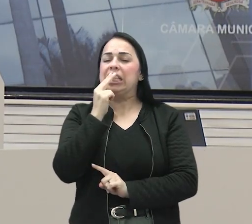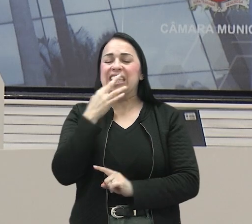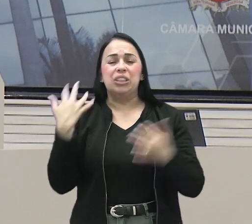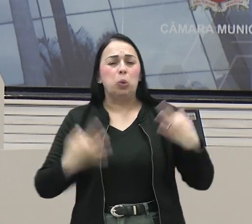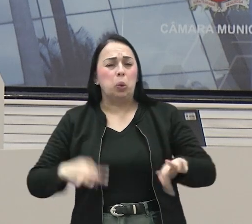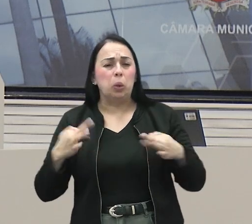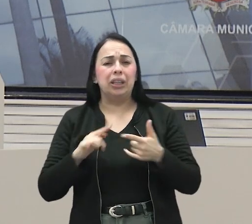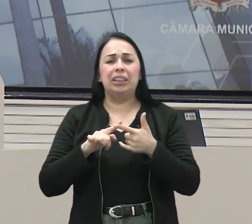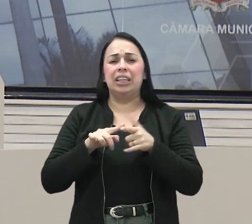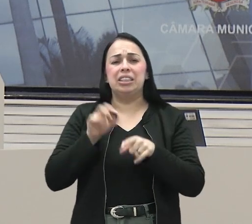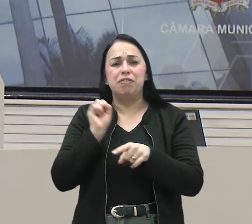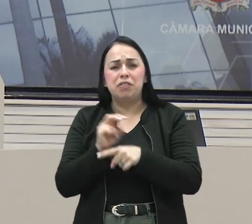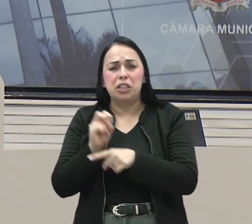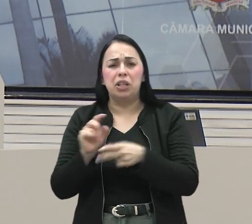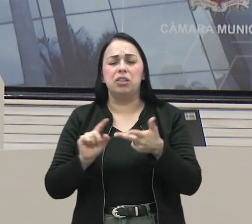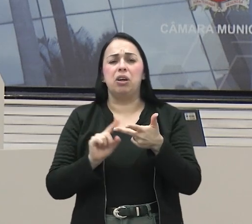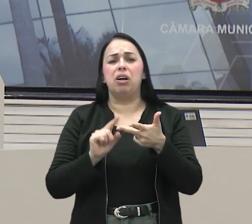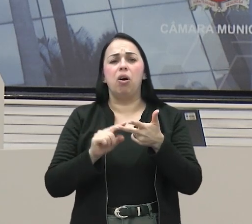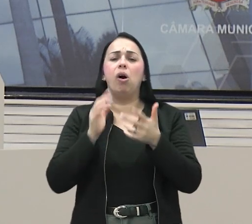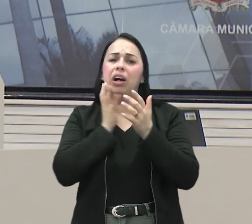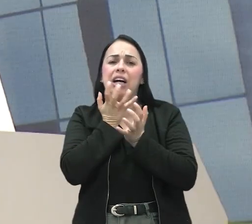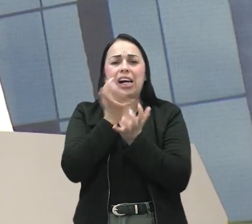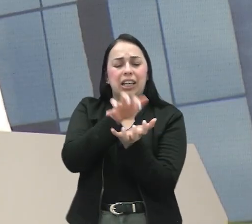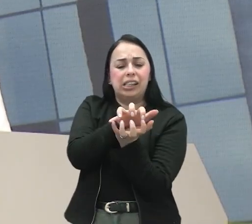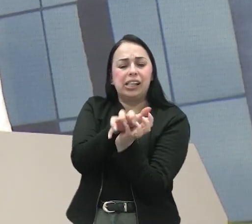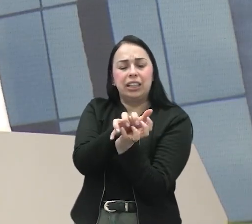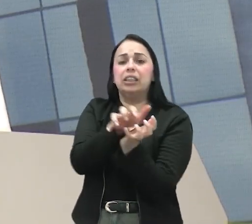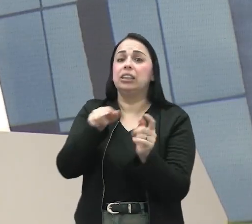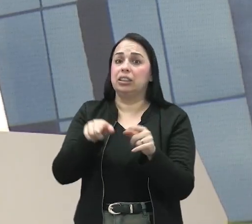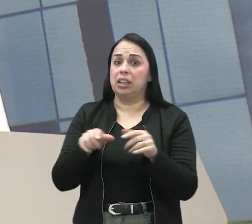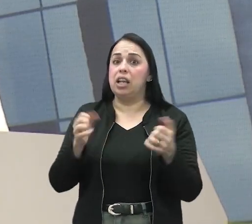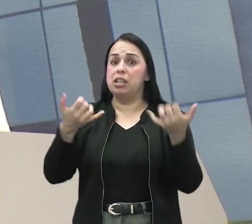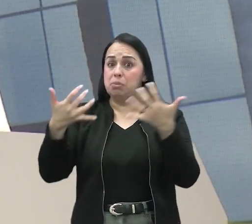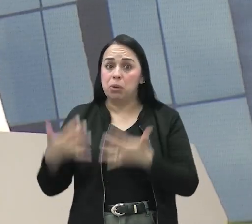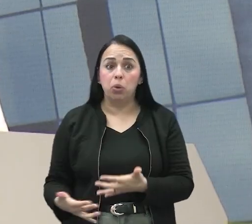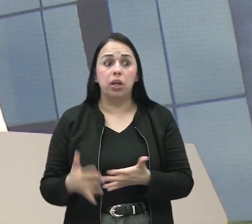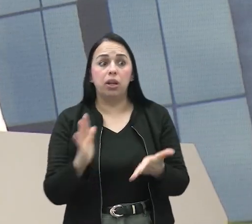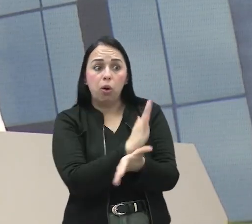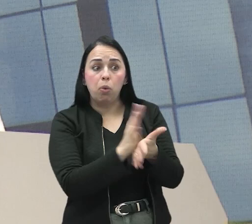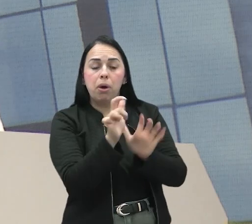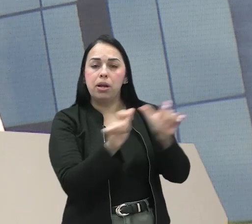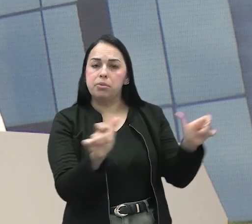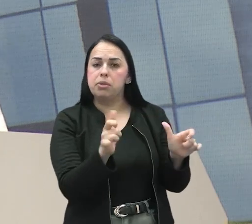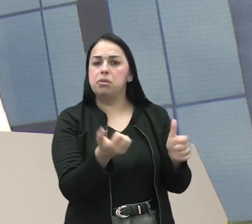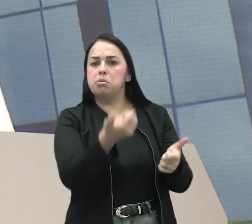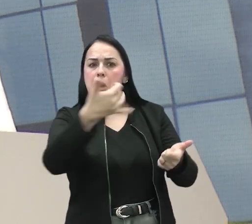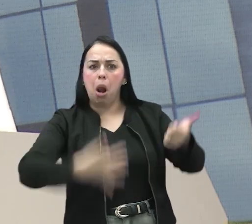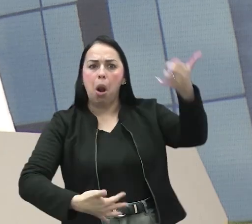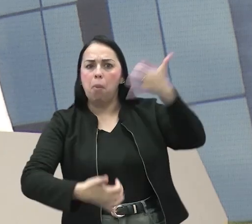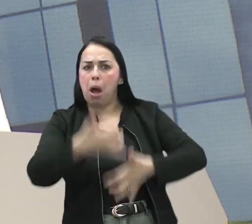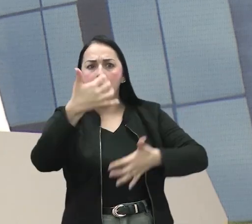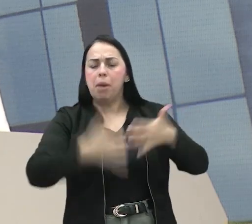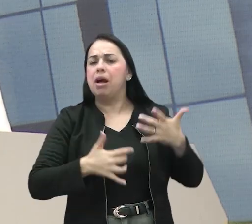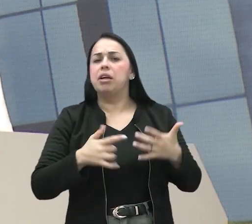dor intensa, infecções e traumas bucais. O parlamentar conta que recebeu relatos de moradores que